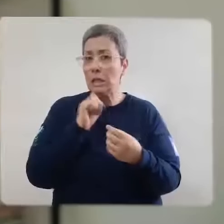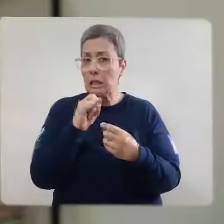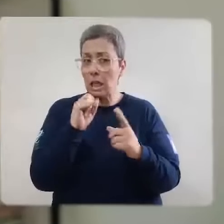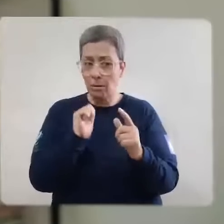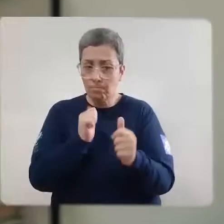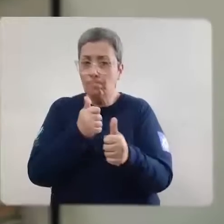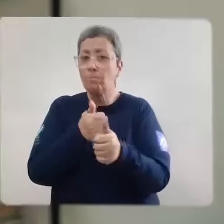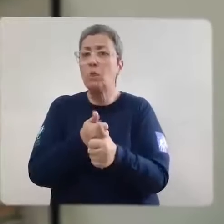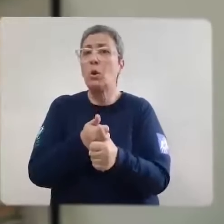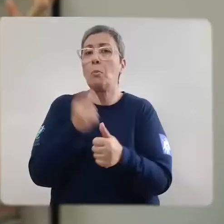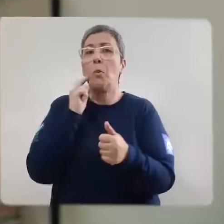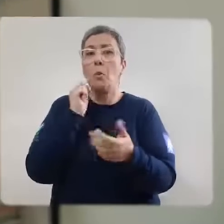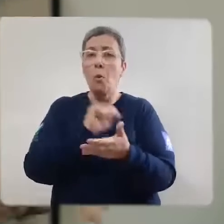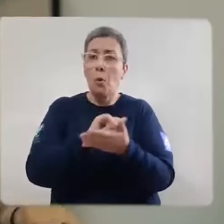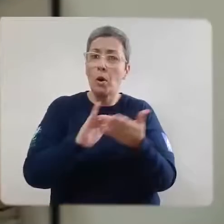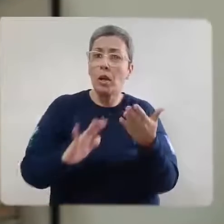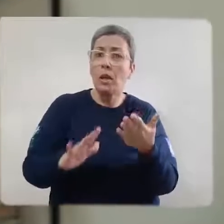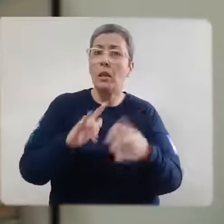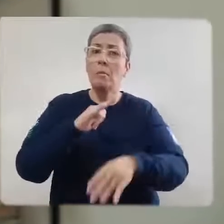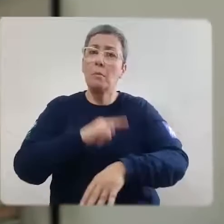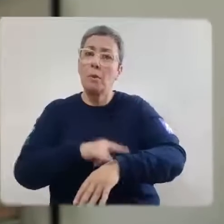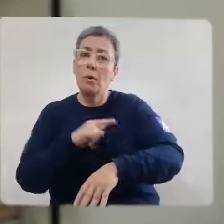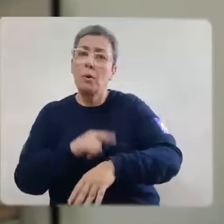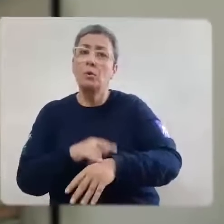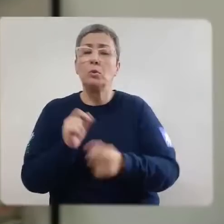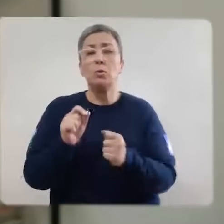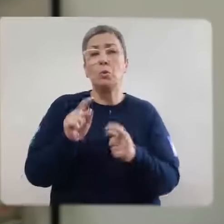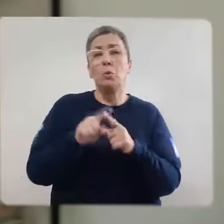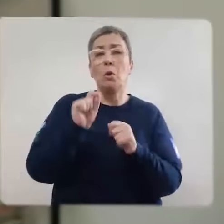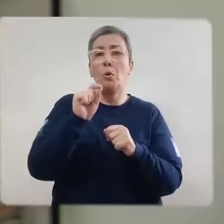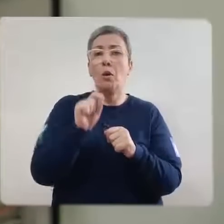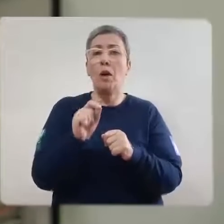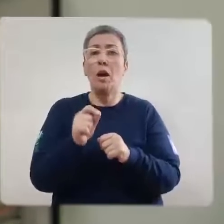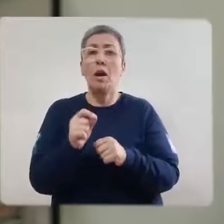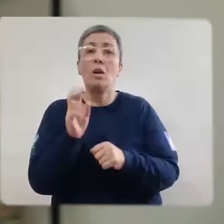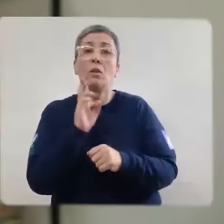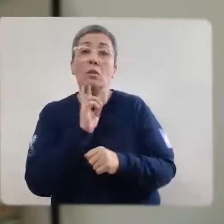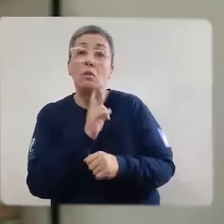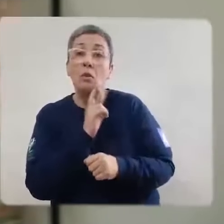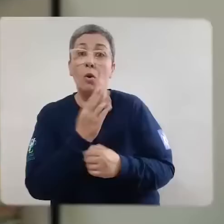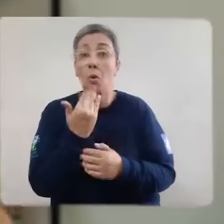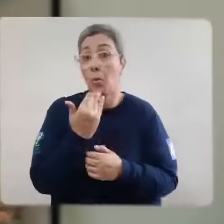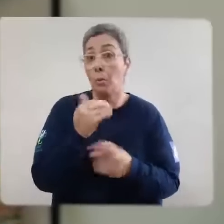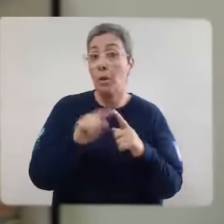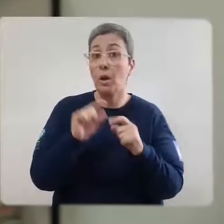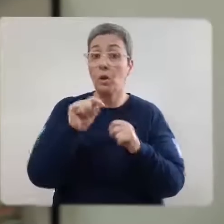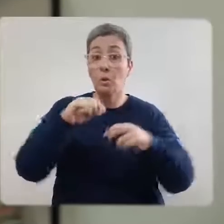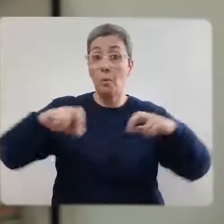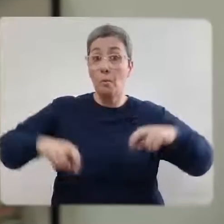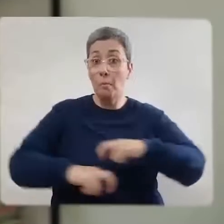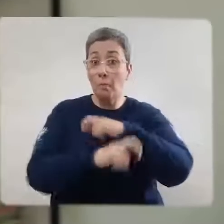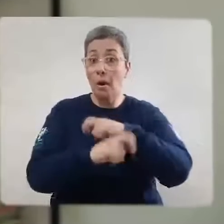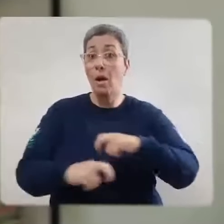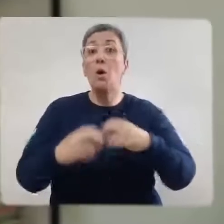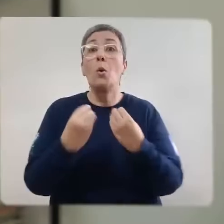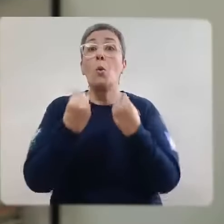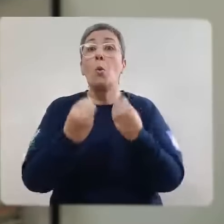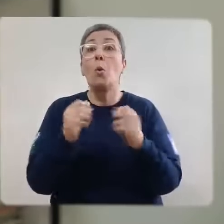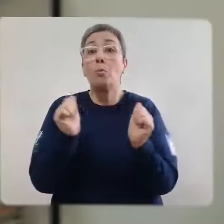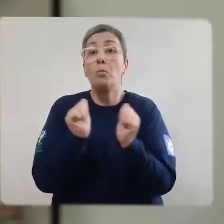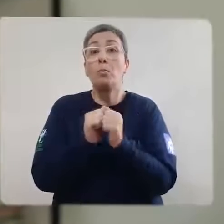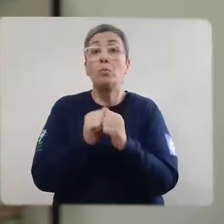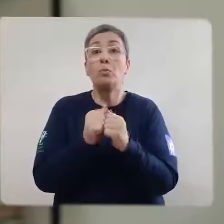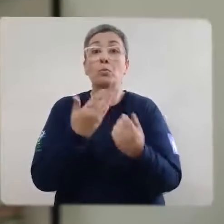ele se aproxima? Uma atividade de toalete, uma atividade no refeitório, no parque, como que ela fica com as